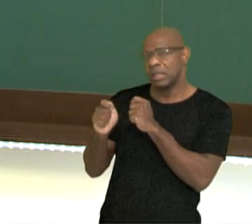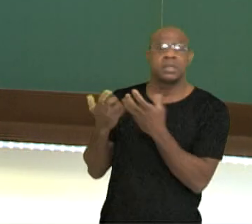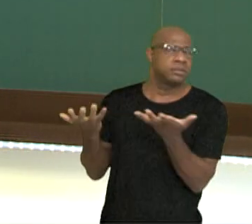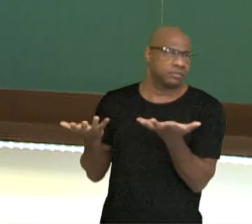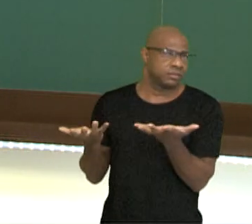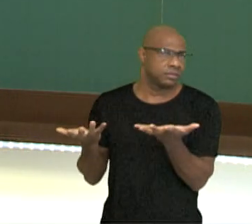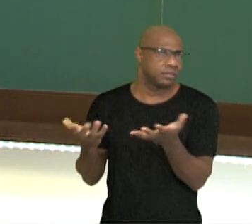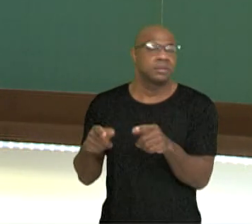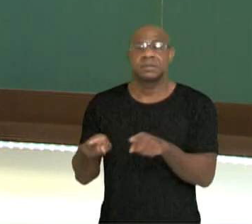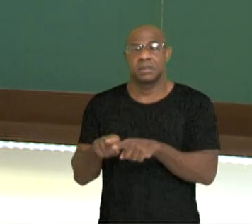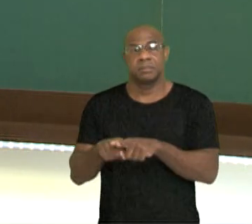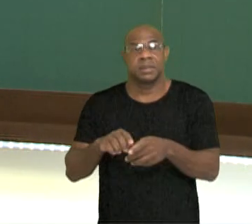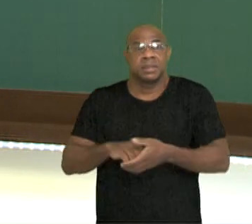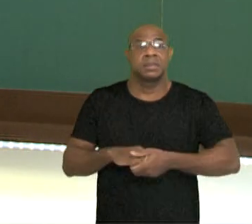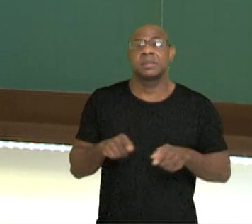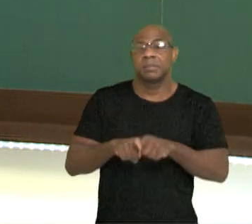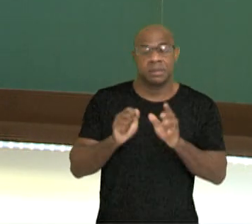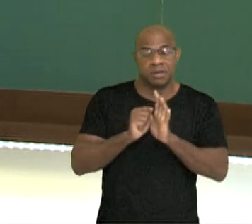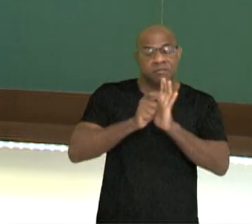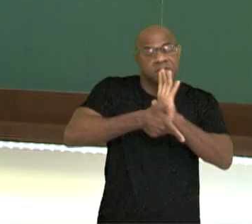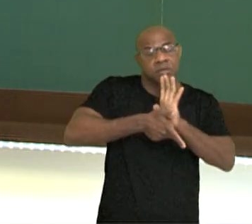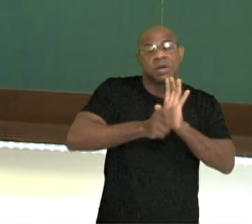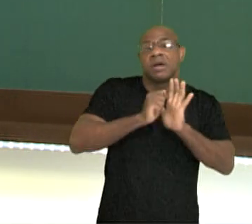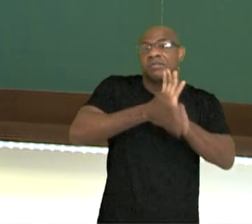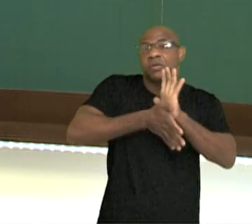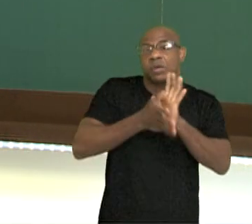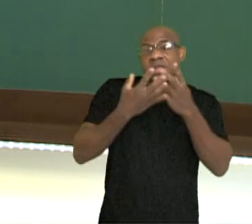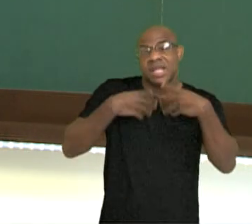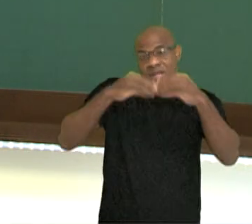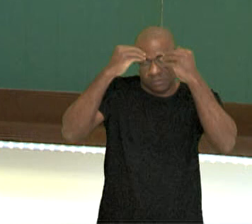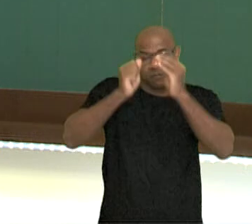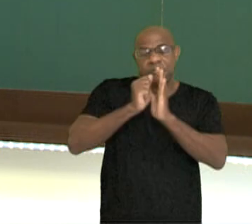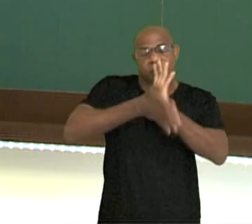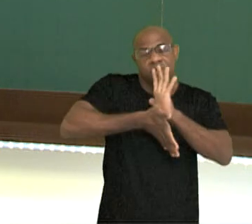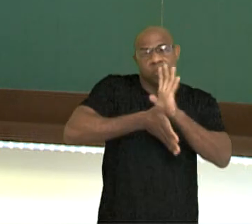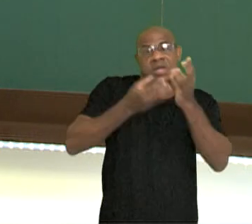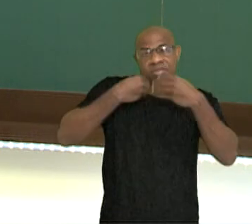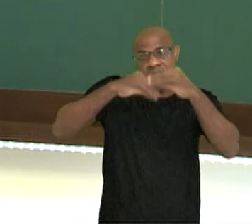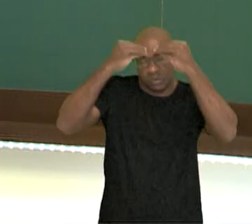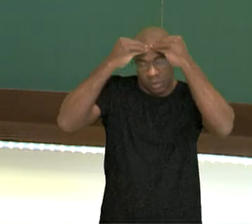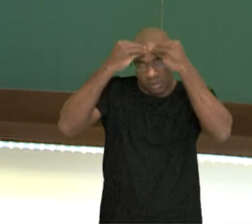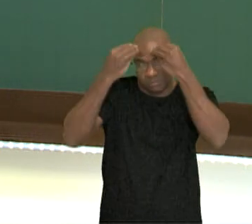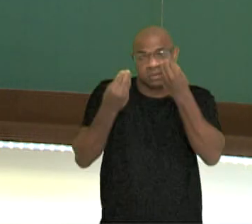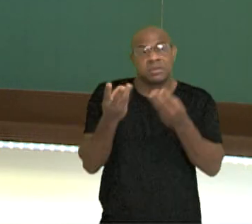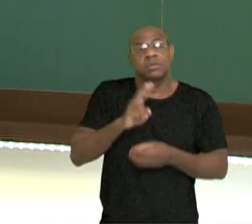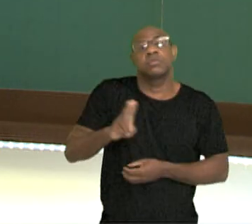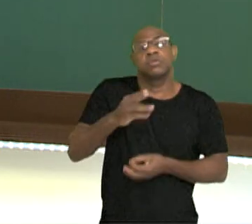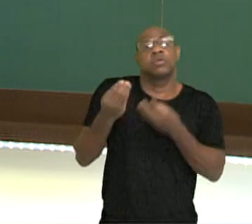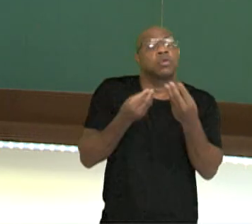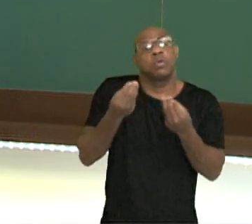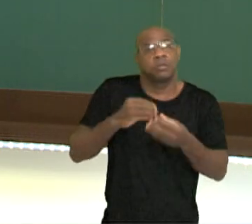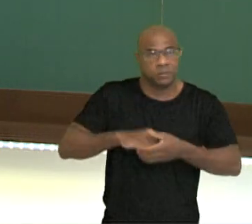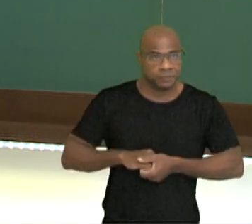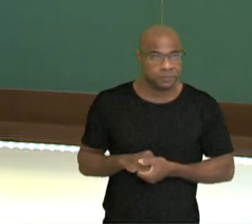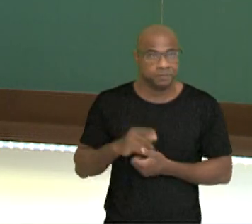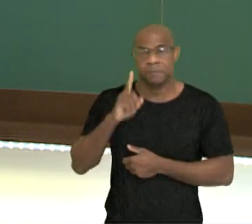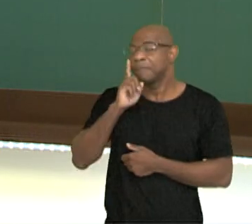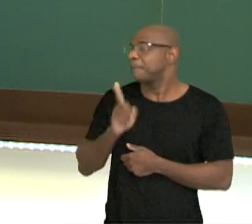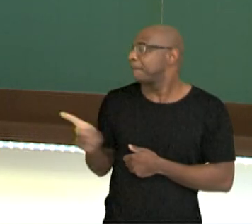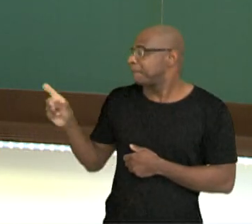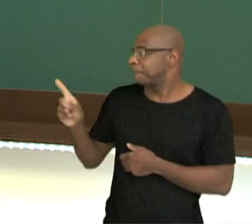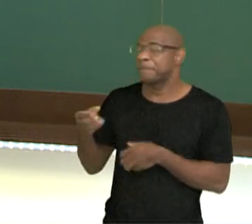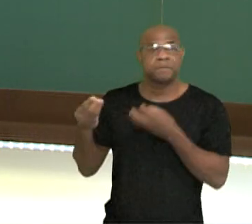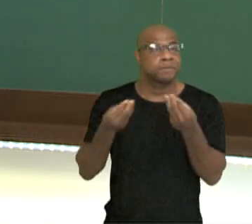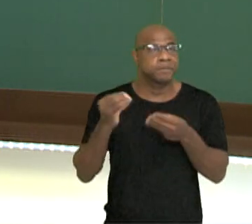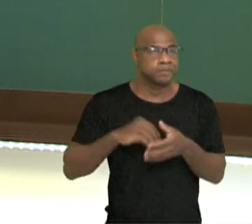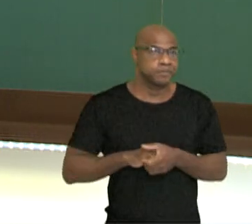da linguagem, ou melhor, figura de linguagem que ela ali utilizou, né? Pois bem, a gente está falando